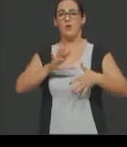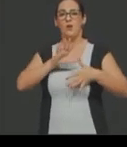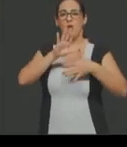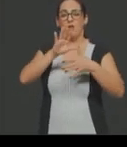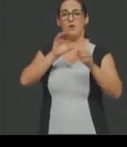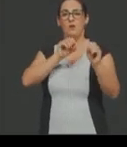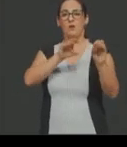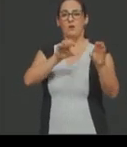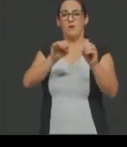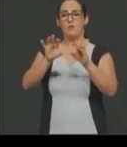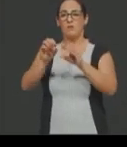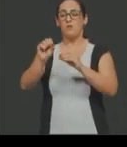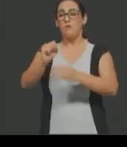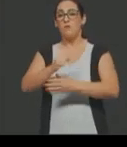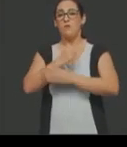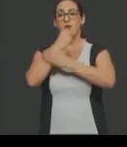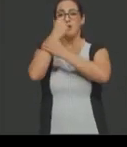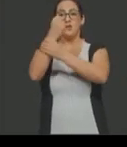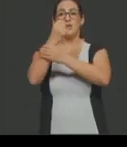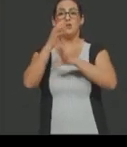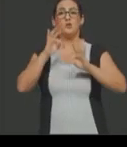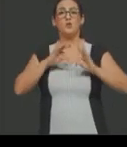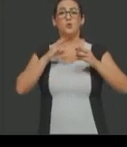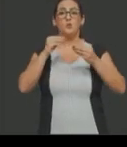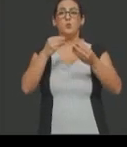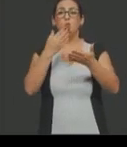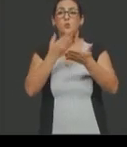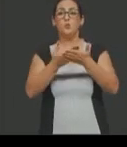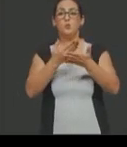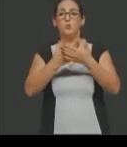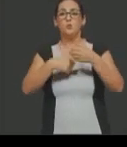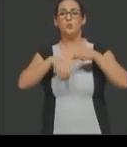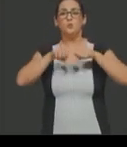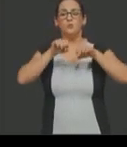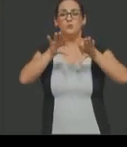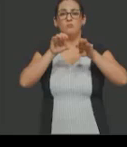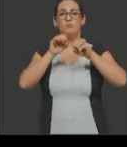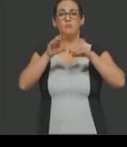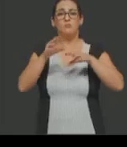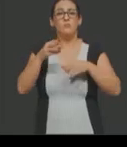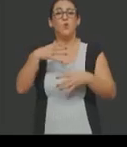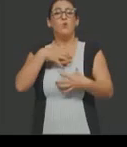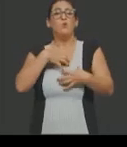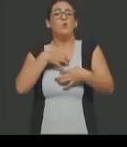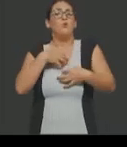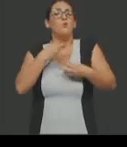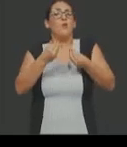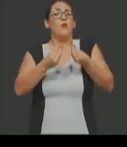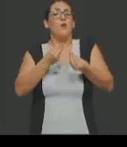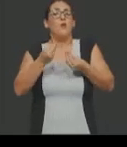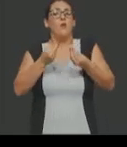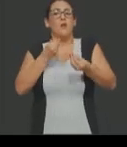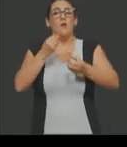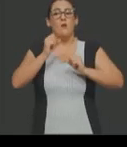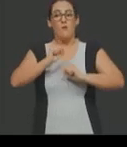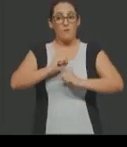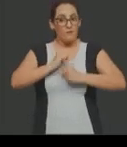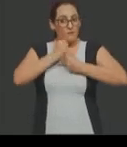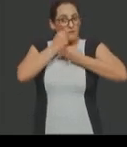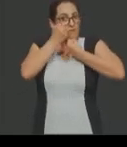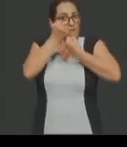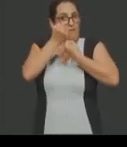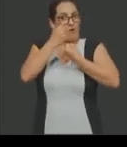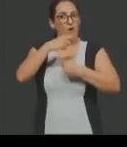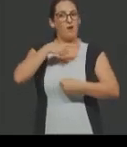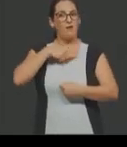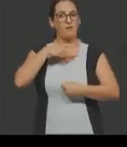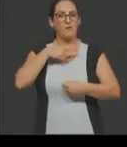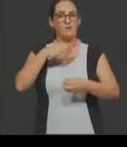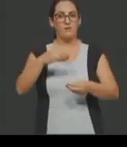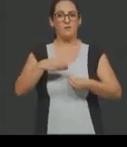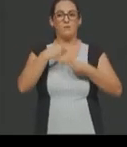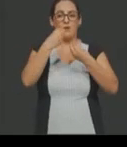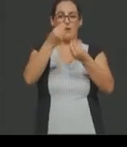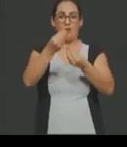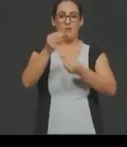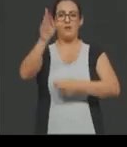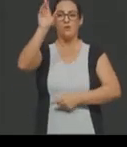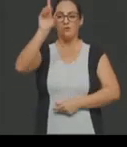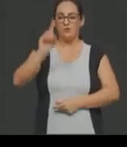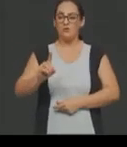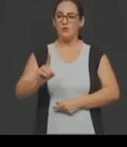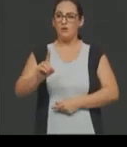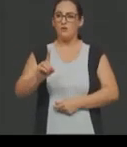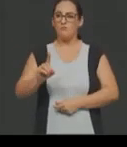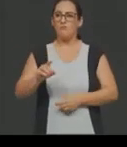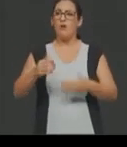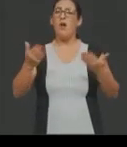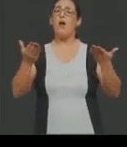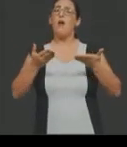das relações étnico-raciais como uma forma de fortalecer a nossa cultura, de resguardar direitos. Sobre esse parecer, a questão